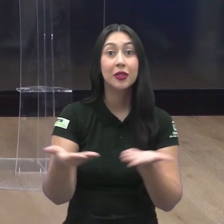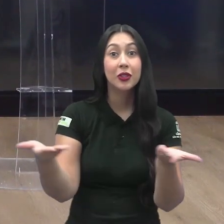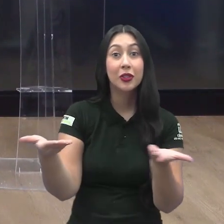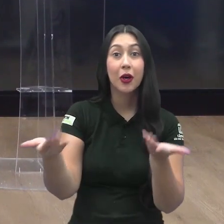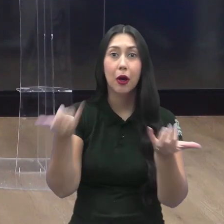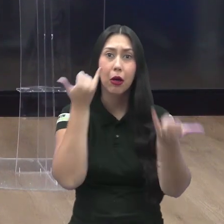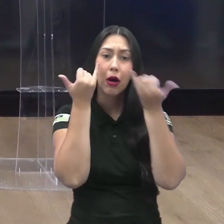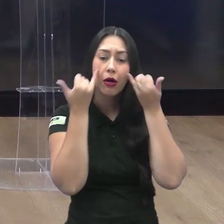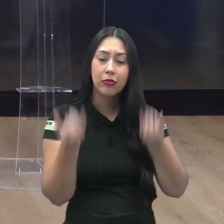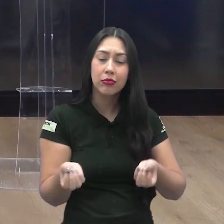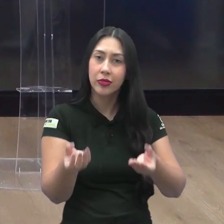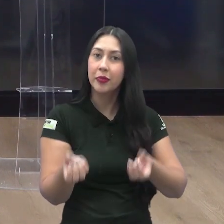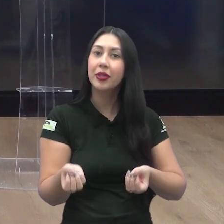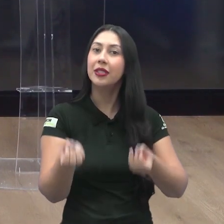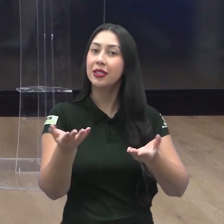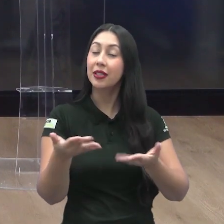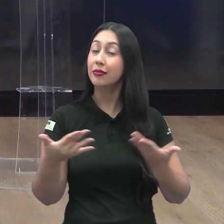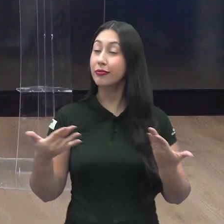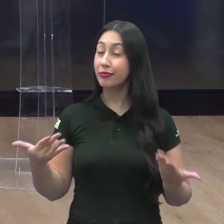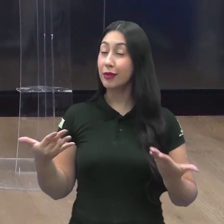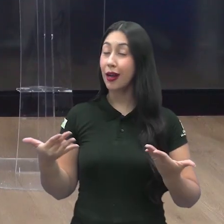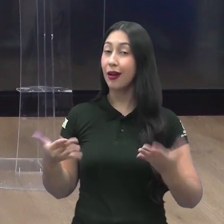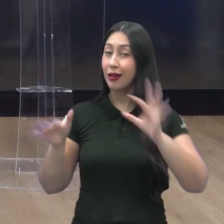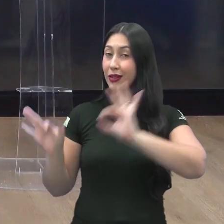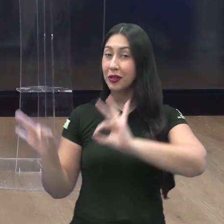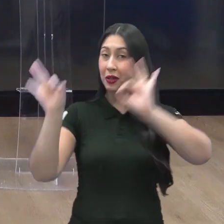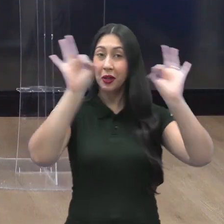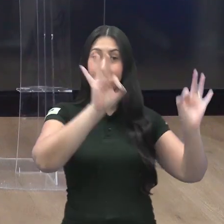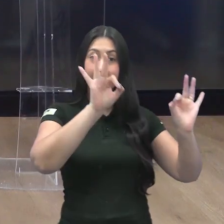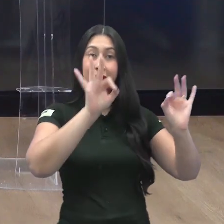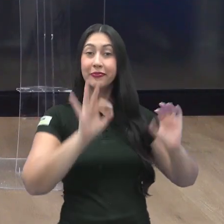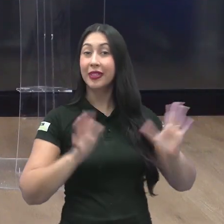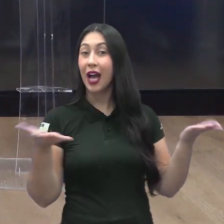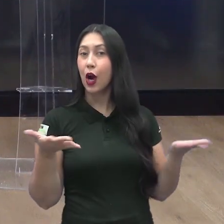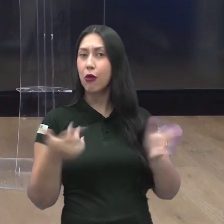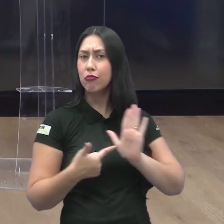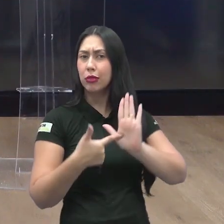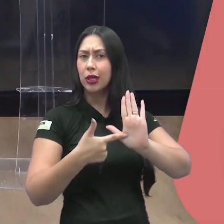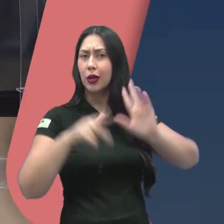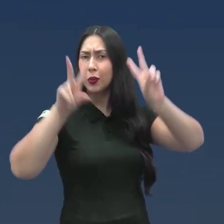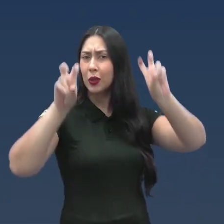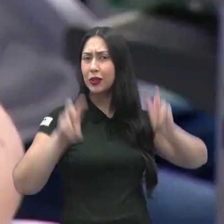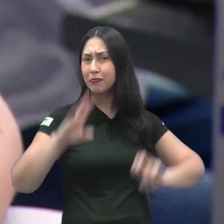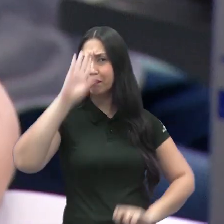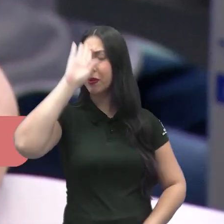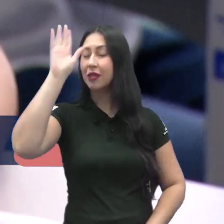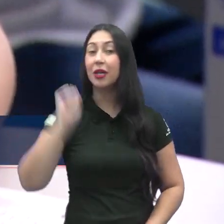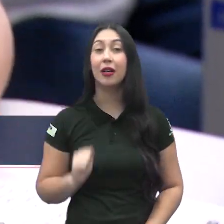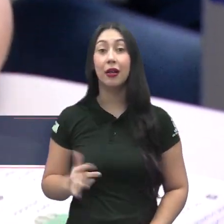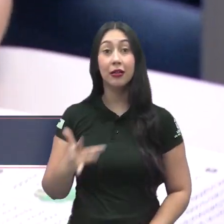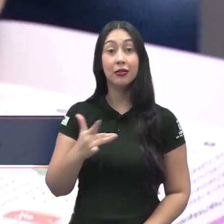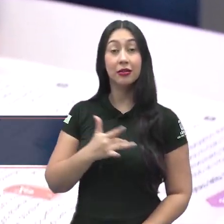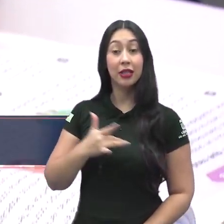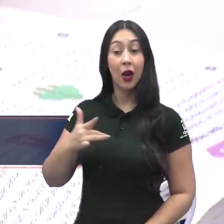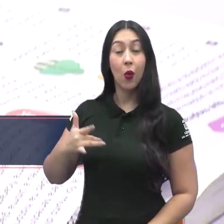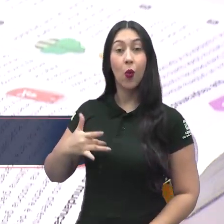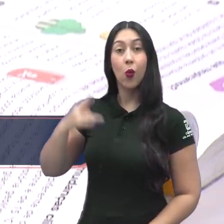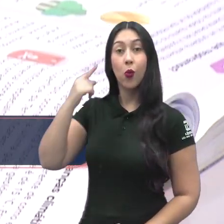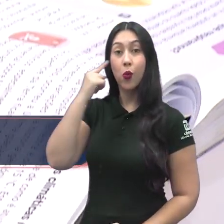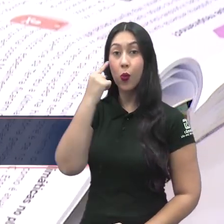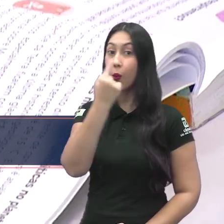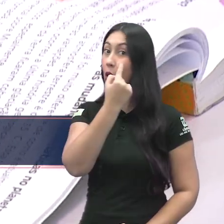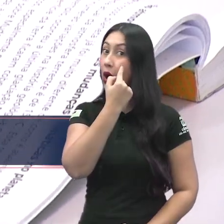começando com muita informação para você. Então fique com a gente, vamos aos destaques de hoje. Saúde ocular: